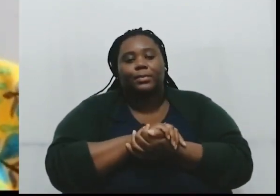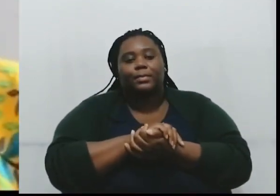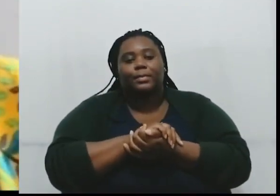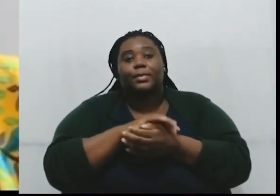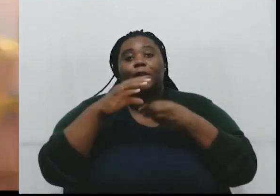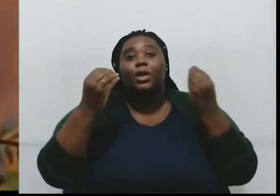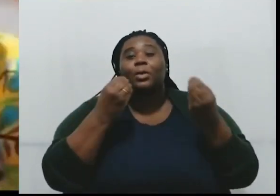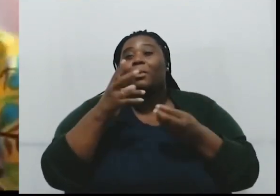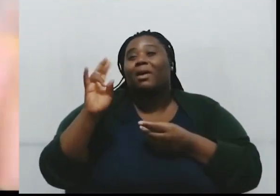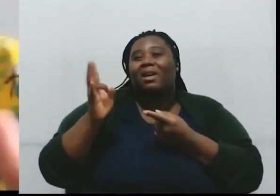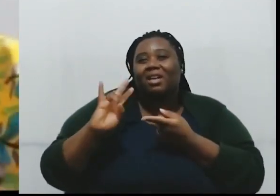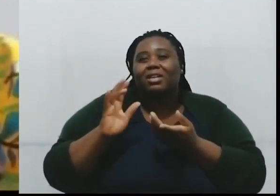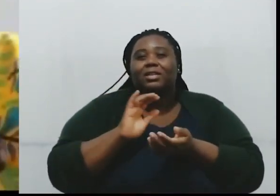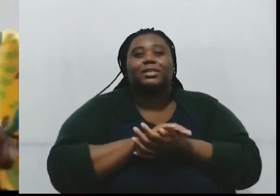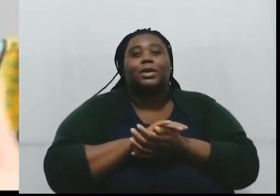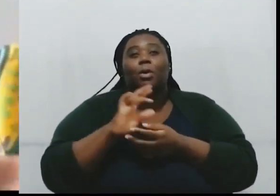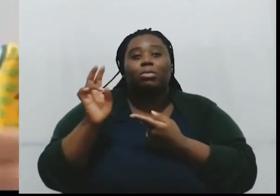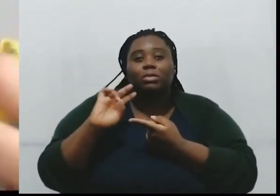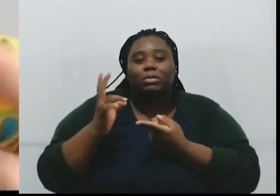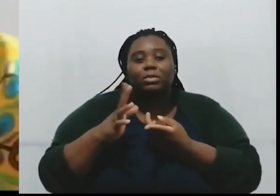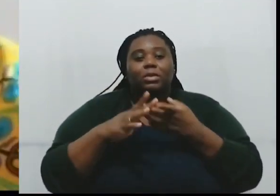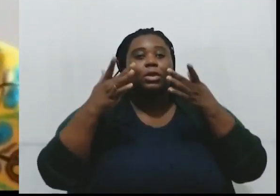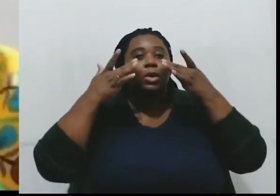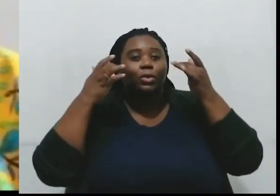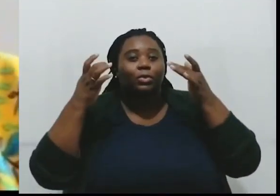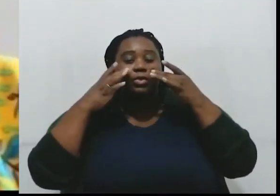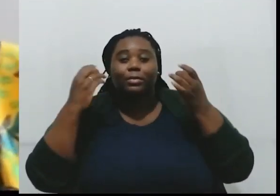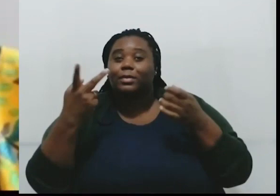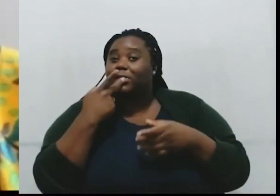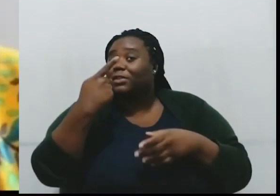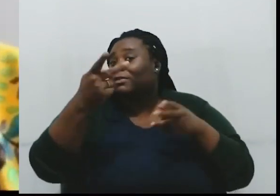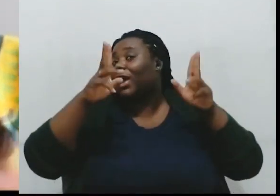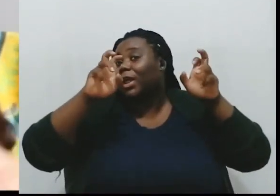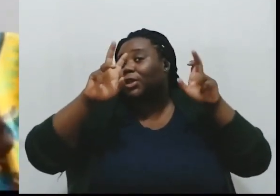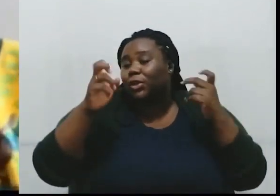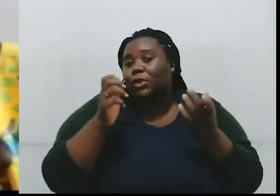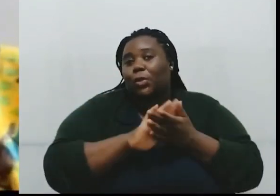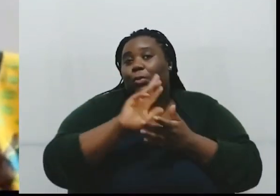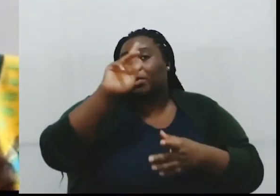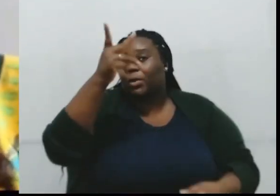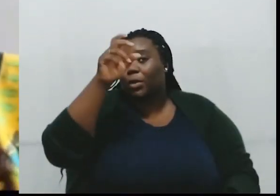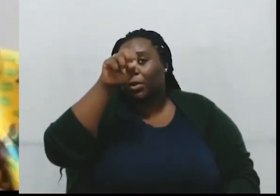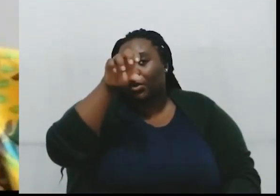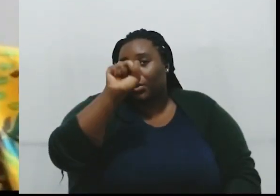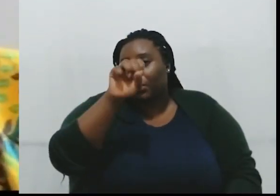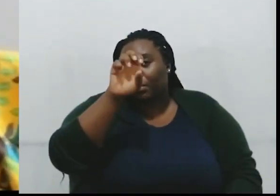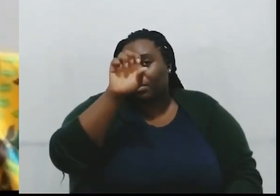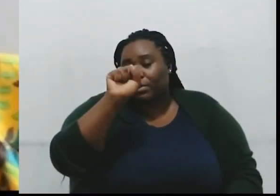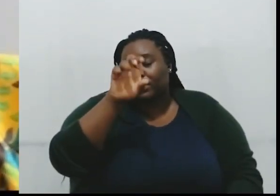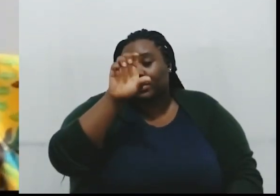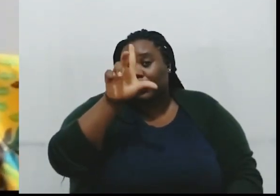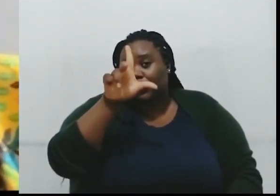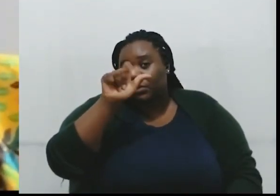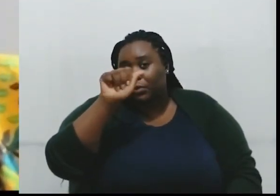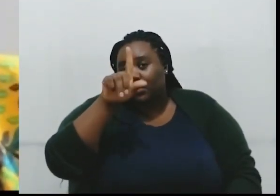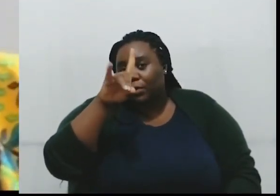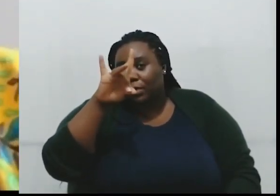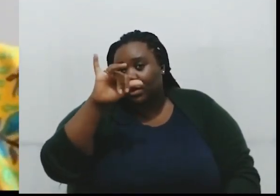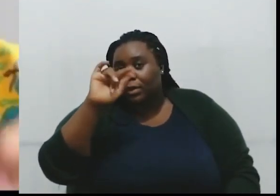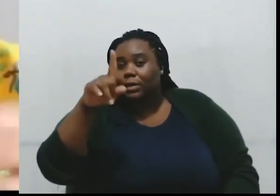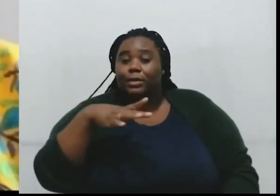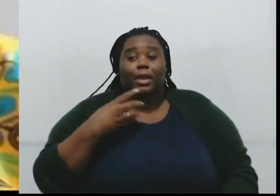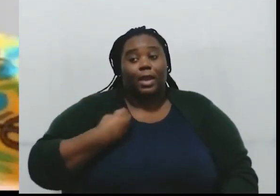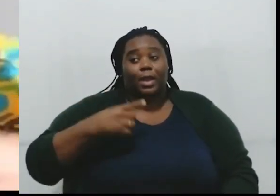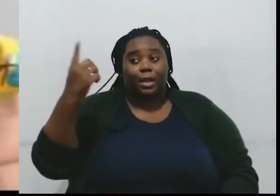que falasse sobre sexualidade, sobre gênero. E a vinda para Salvador foi um